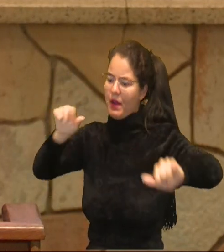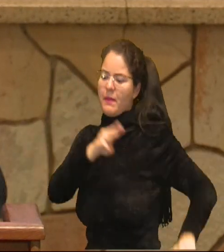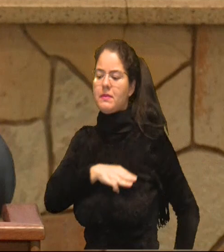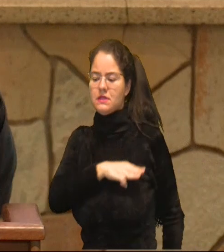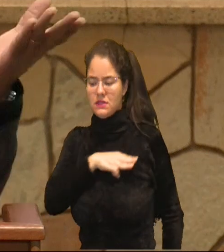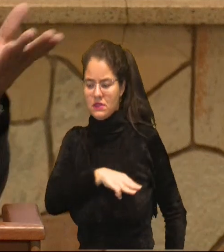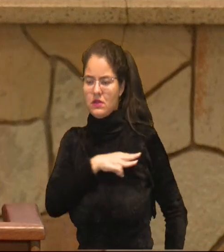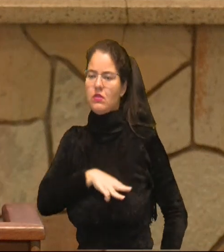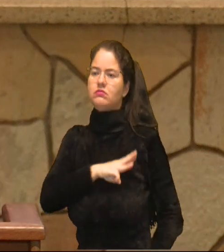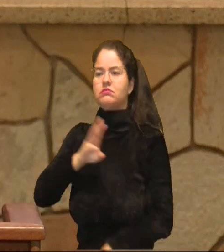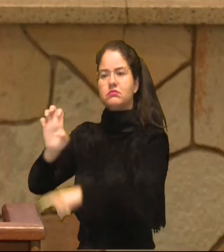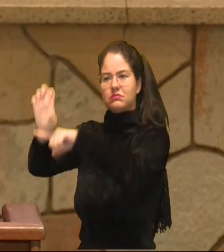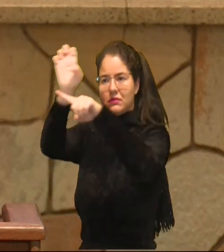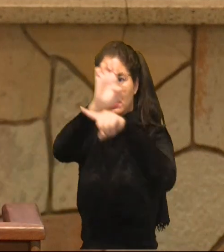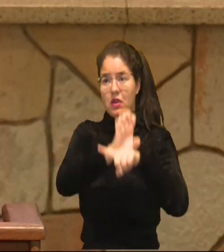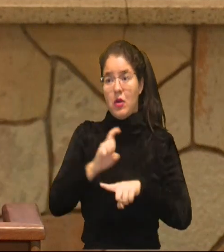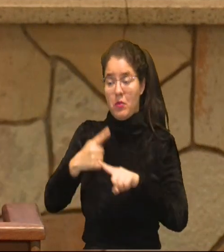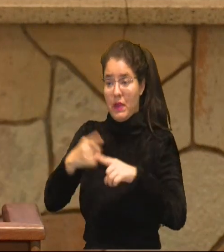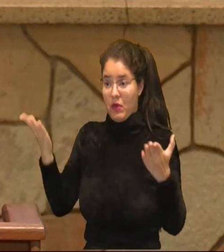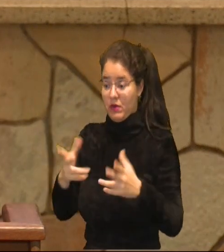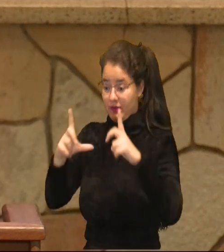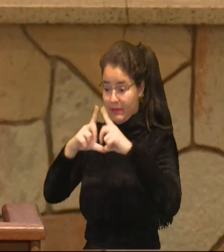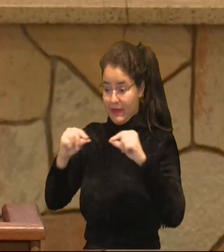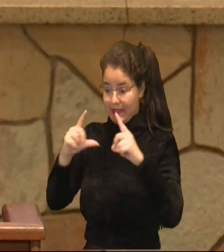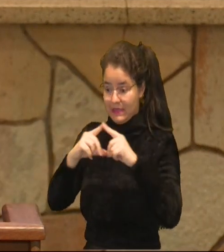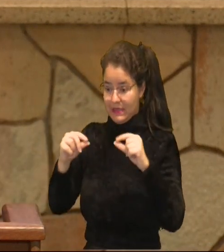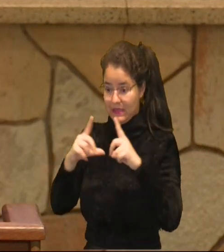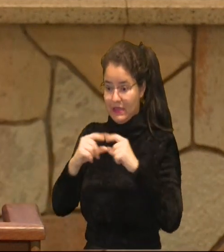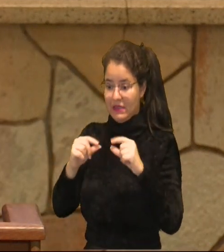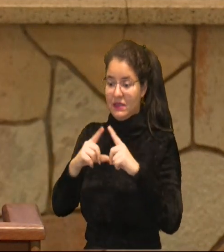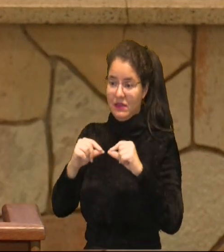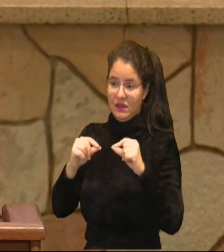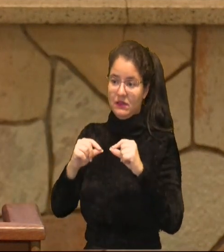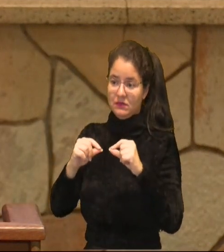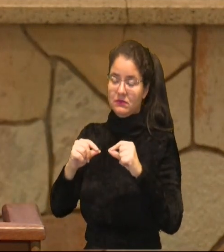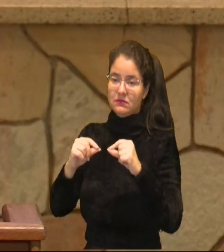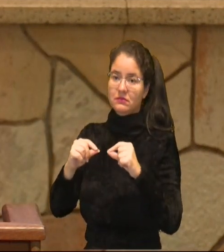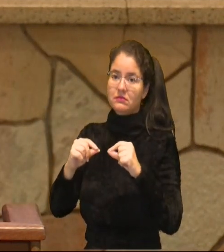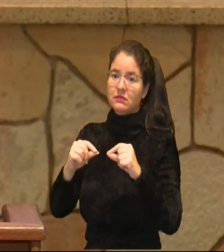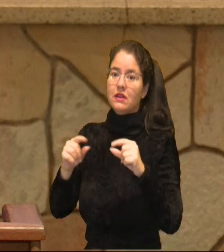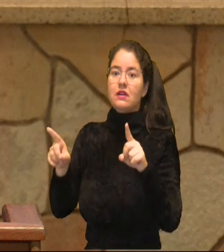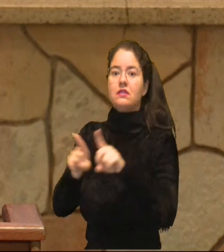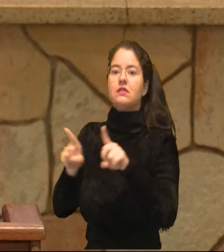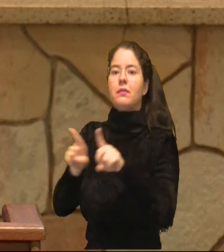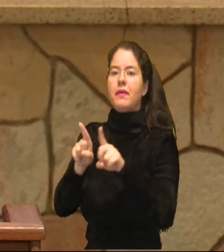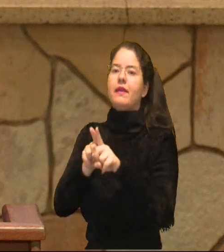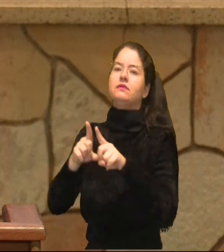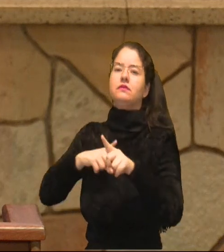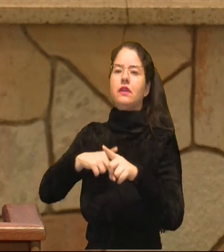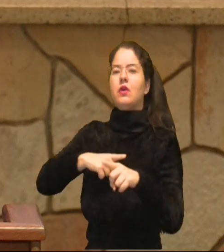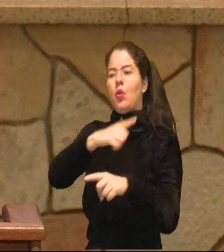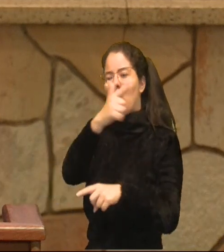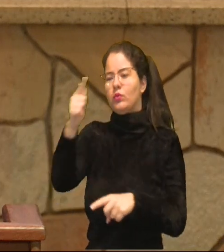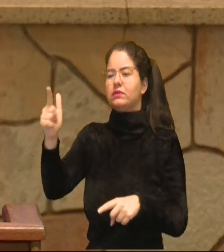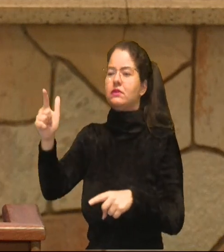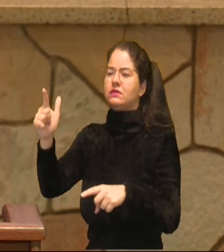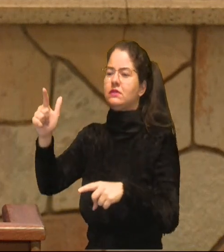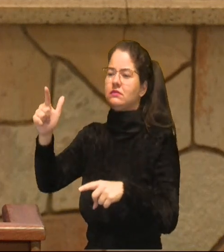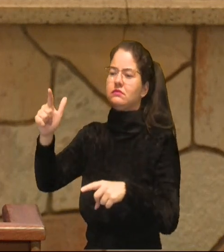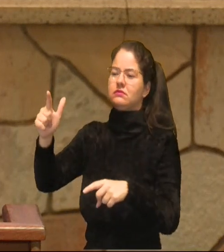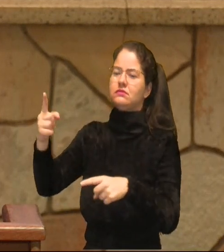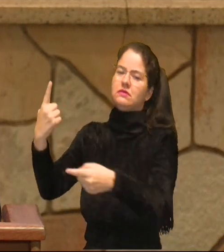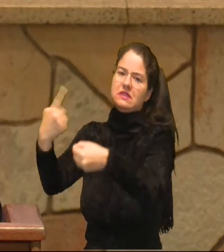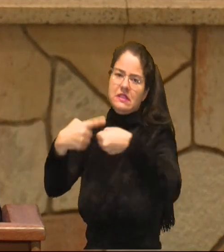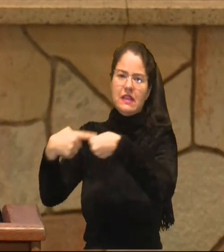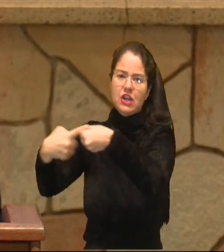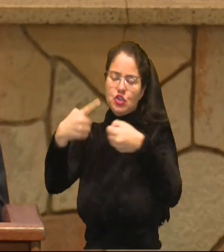estaduais, porque agora o nosso Planalto Central abrange também Minas Gerais e o estado de Goiás, algumas cidades. Vamos juntos agora, irmãos, dizer a nossa